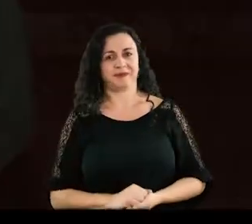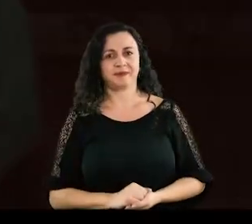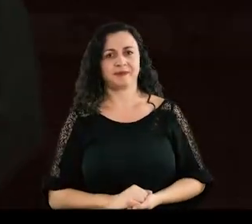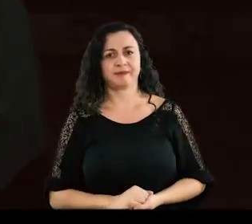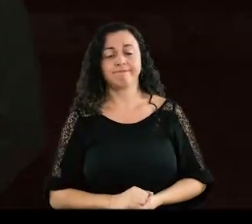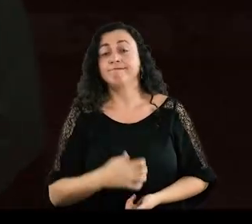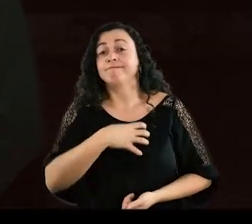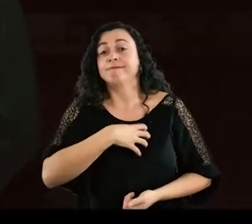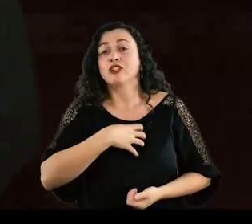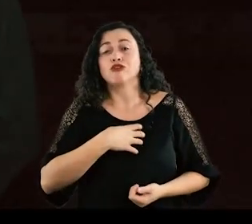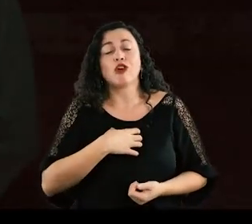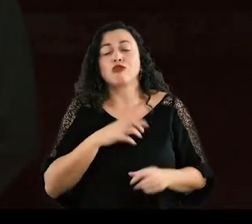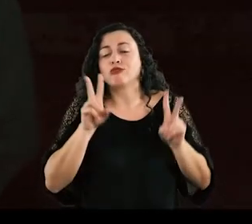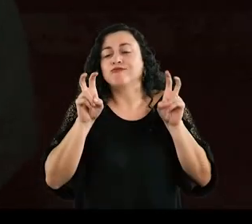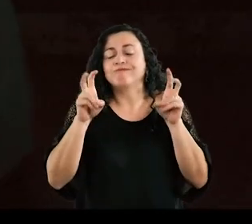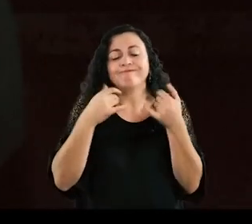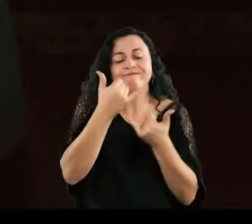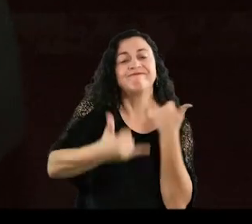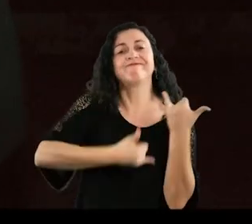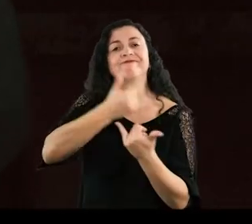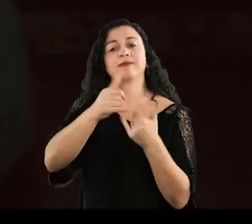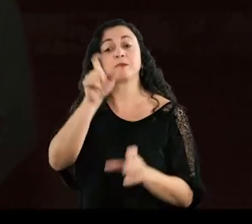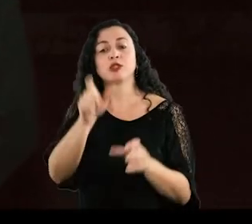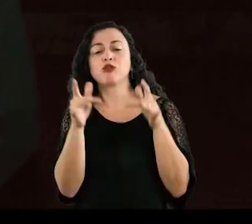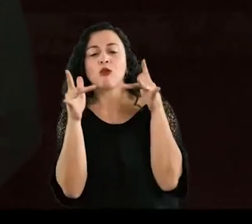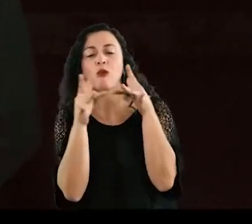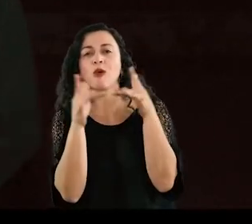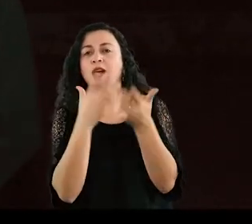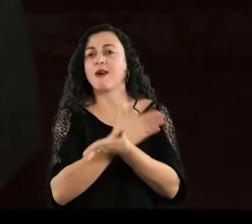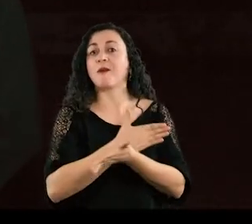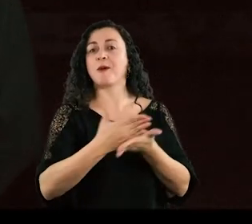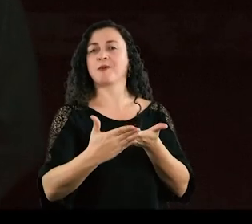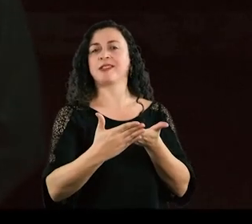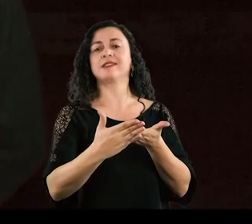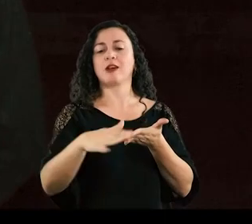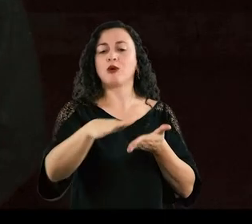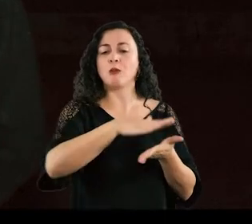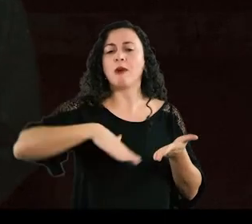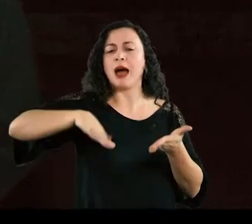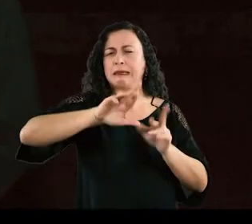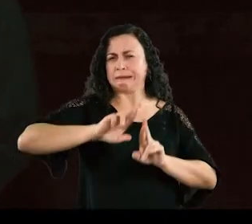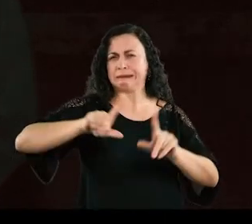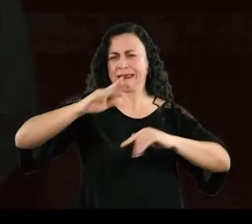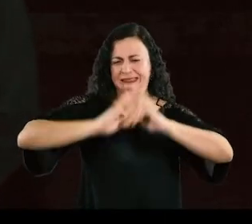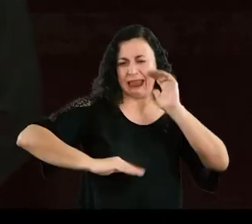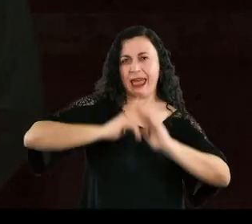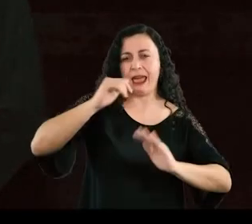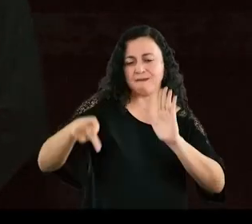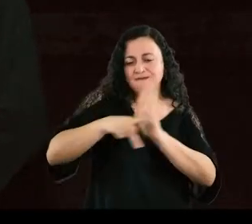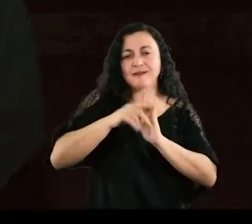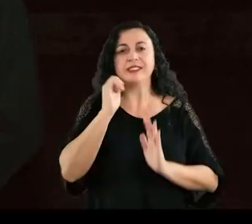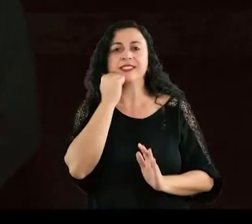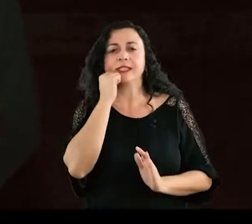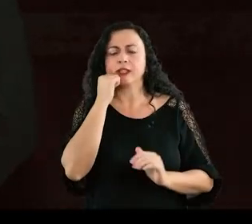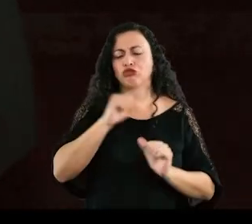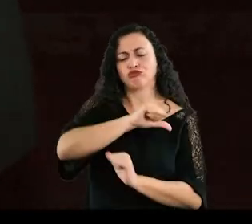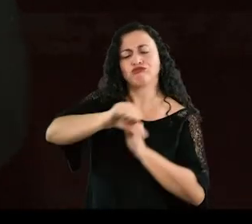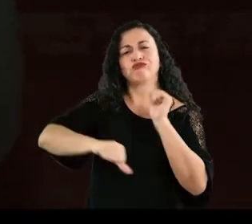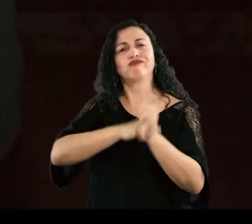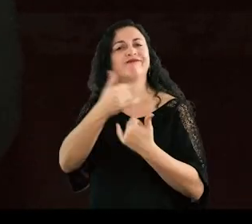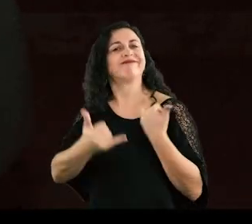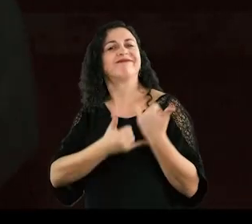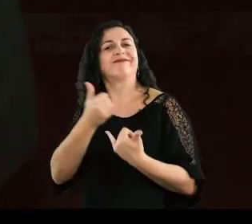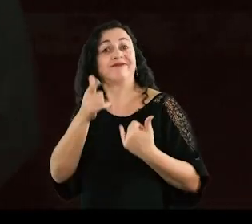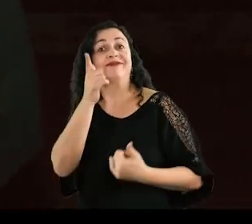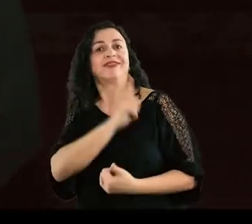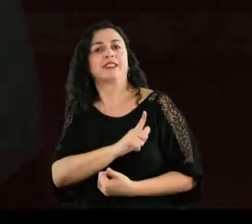forma lúdica das pessoas começarem a ter contato com uma área um pouco mais técnica de ciência, né? Porque muita gente